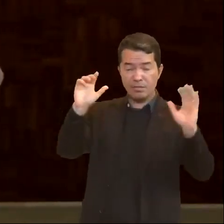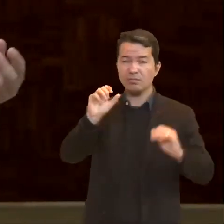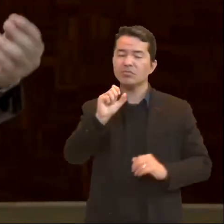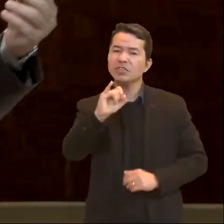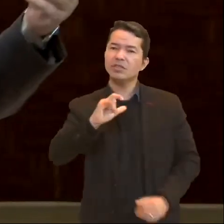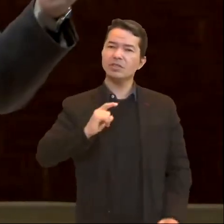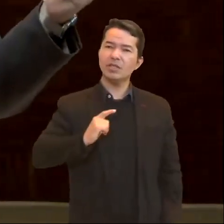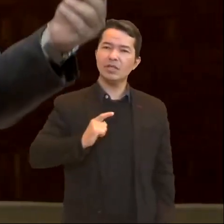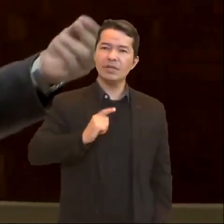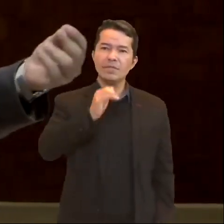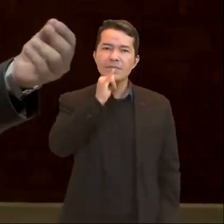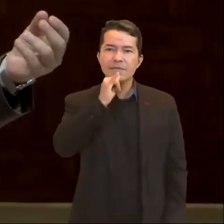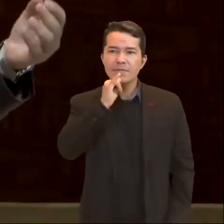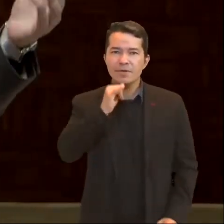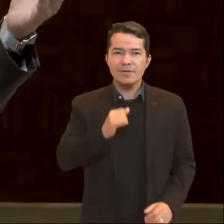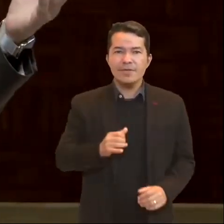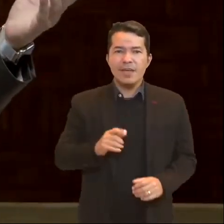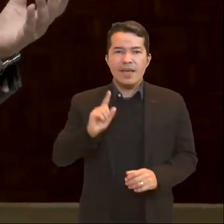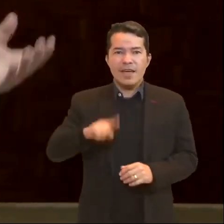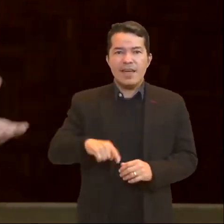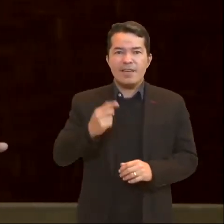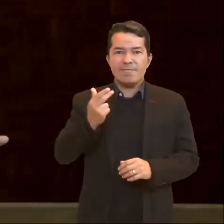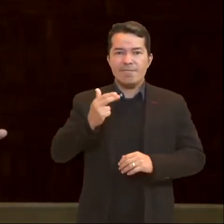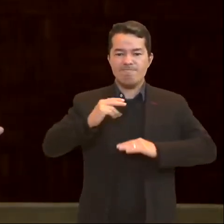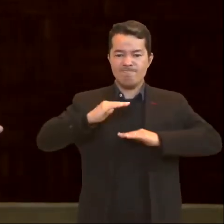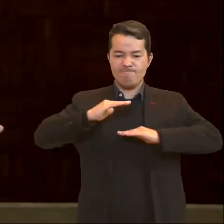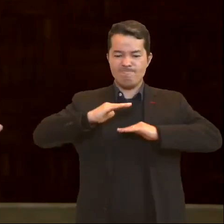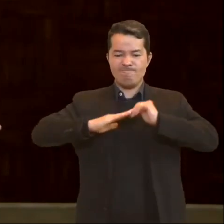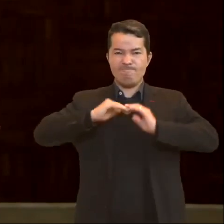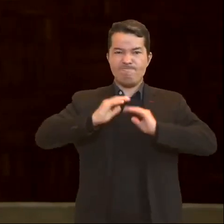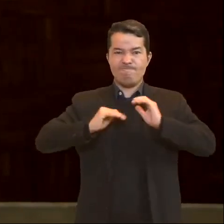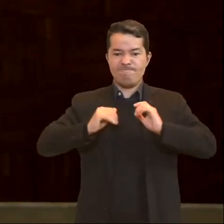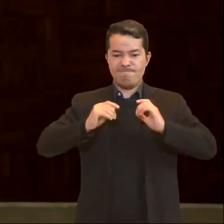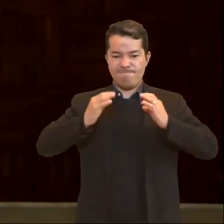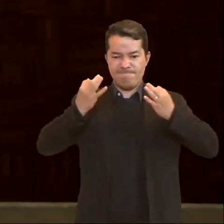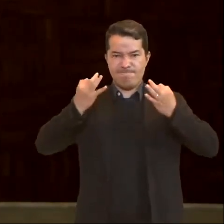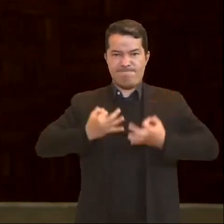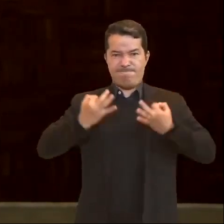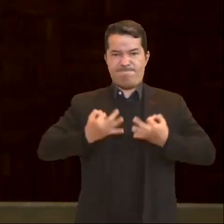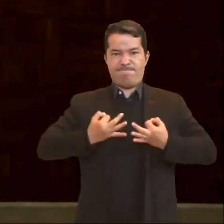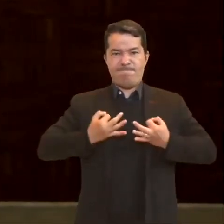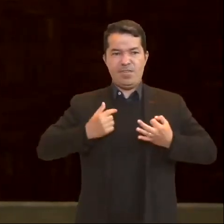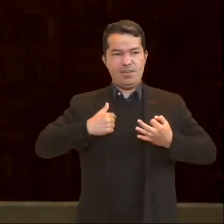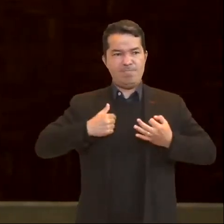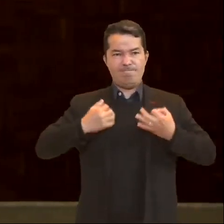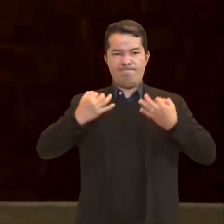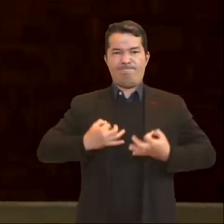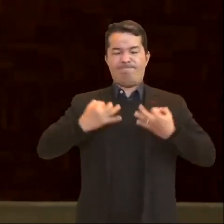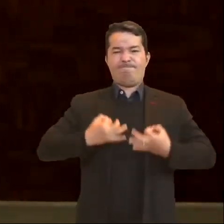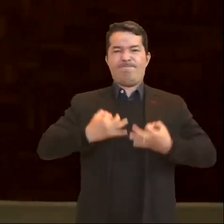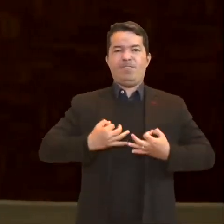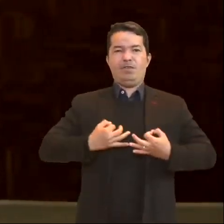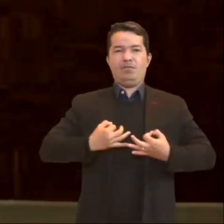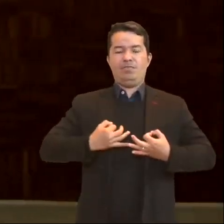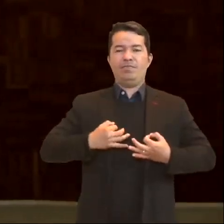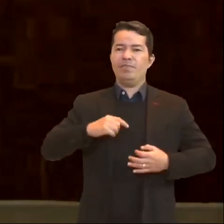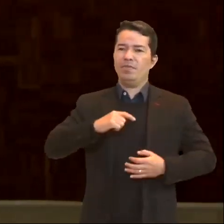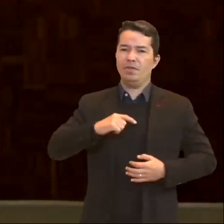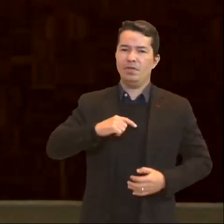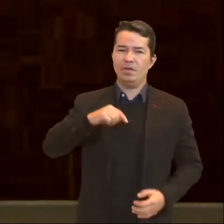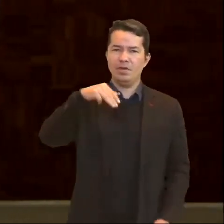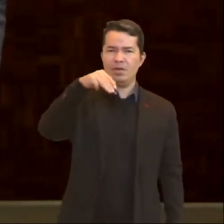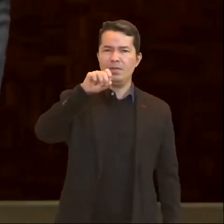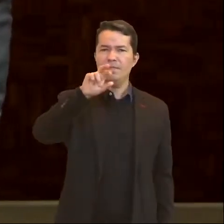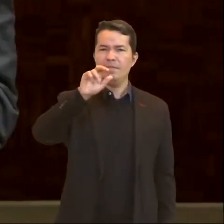como excelência moral, tá? A excelência moral na